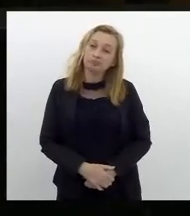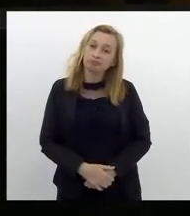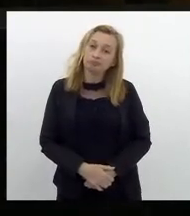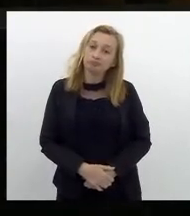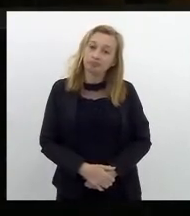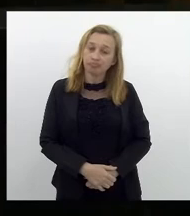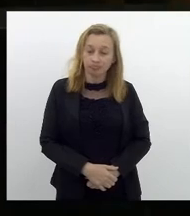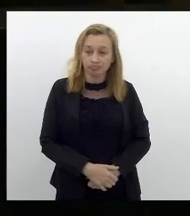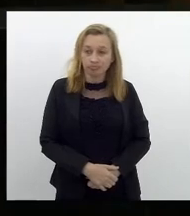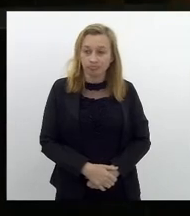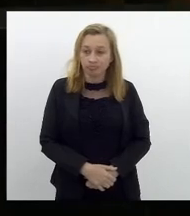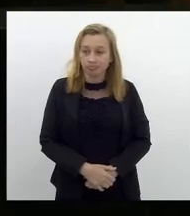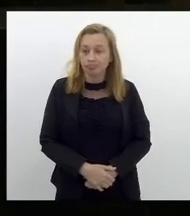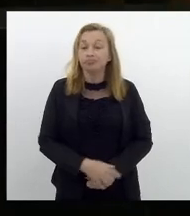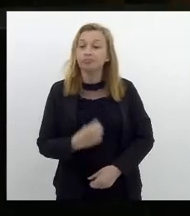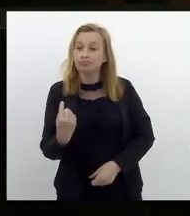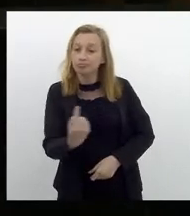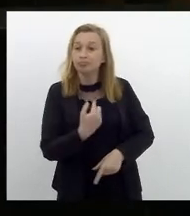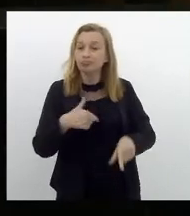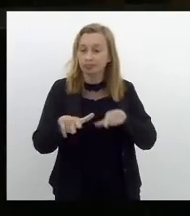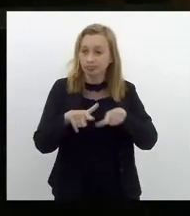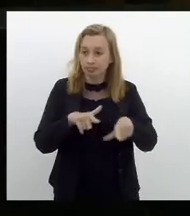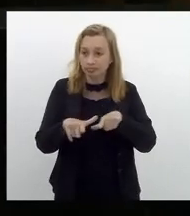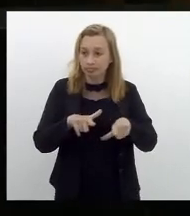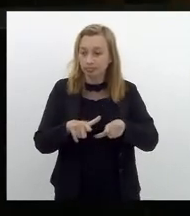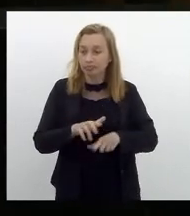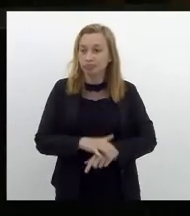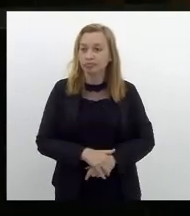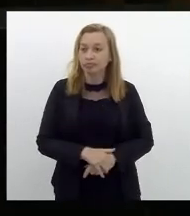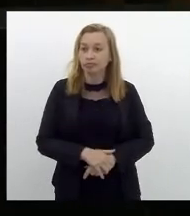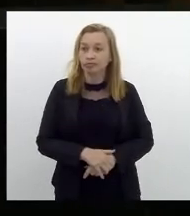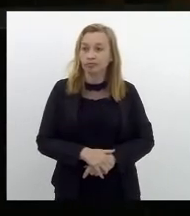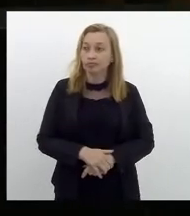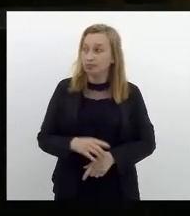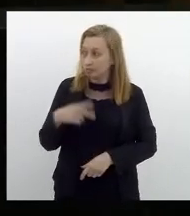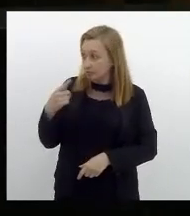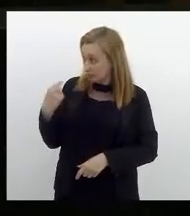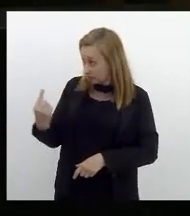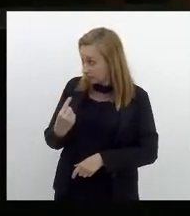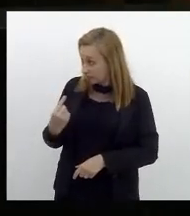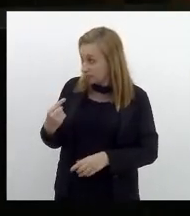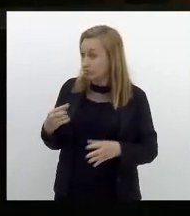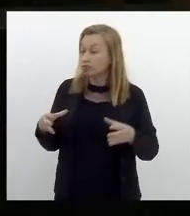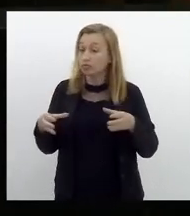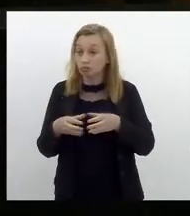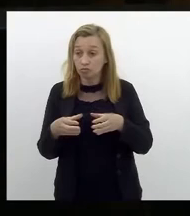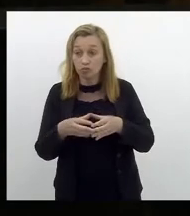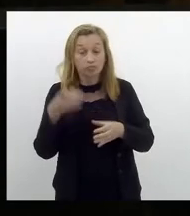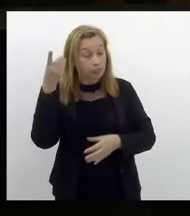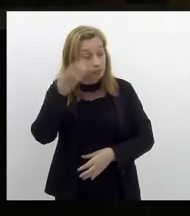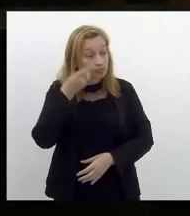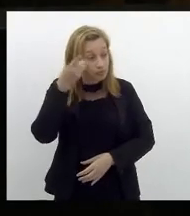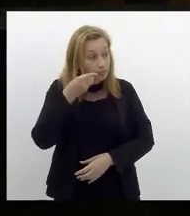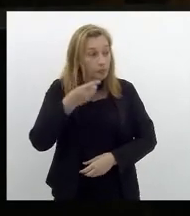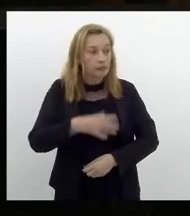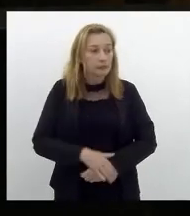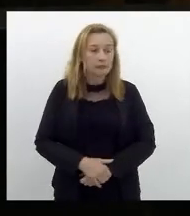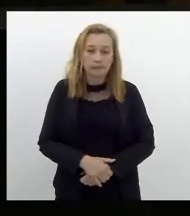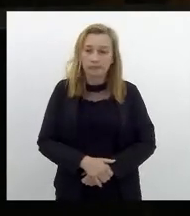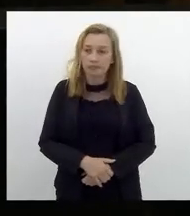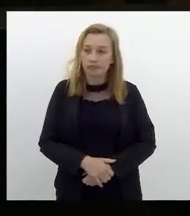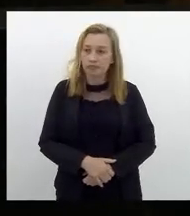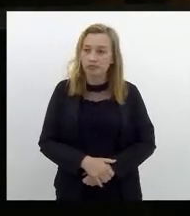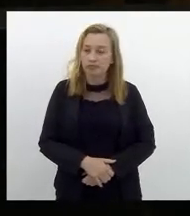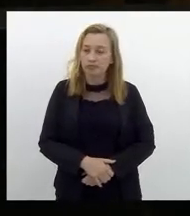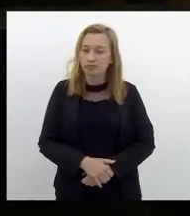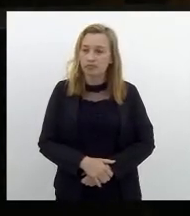nós trabalhamos muito, nós, quando eu digo o parlamento, de colocar